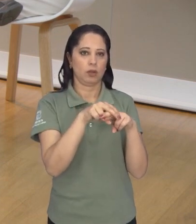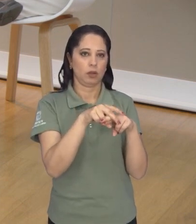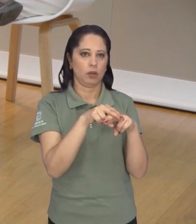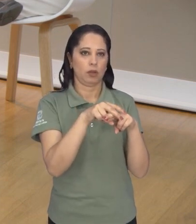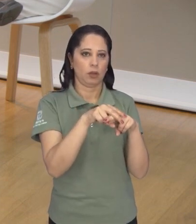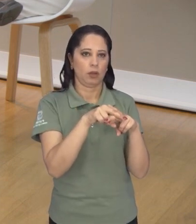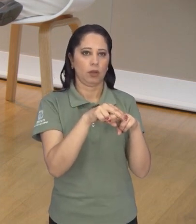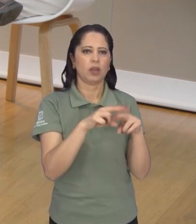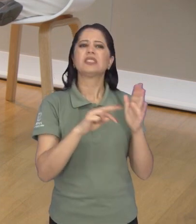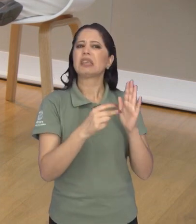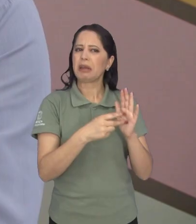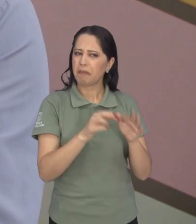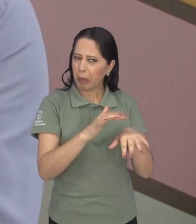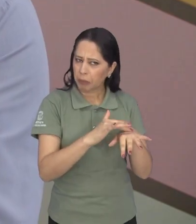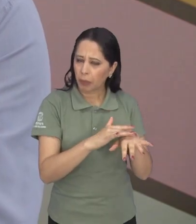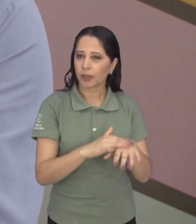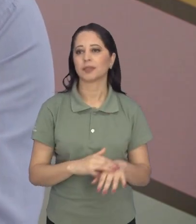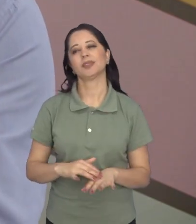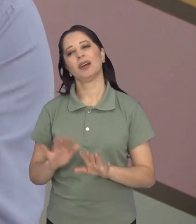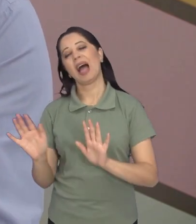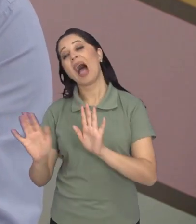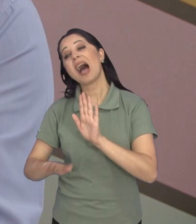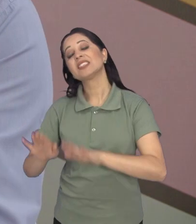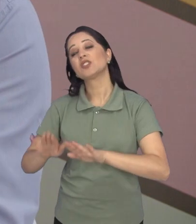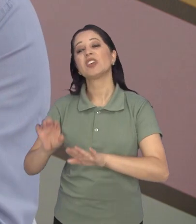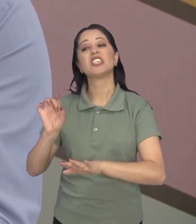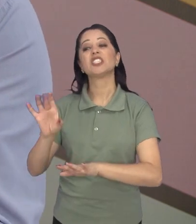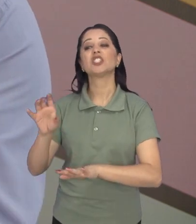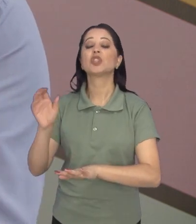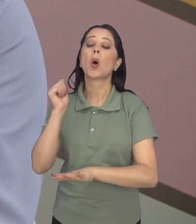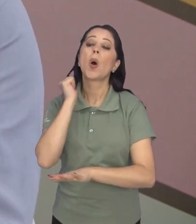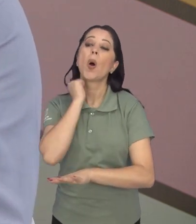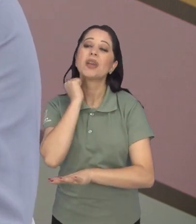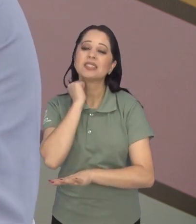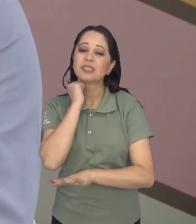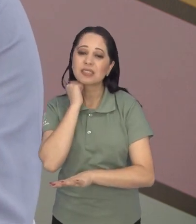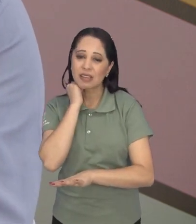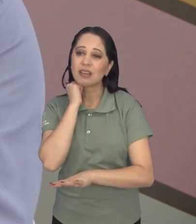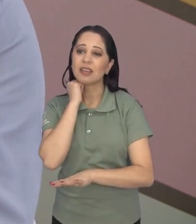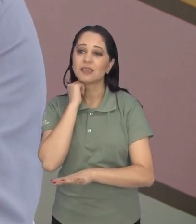várias situações relacionadas com estresse. Uma delas é a famosa síndrome das